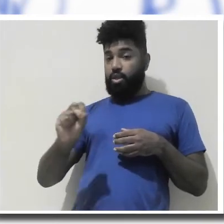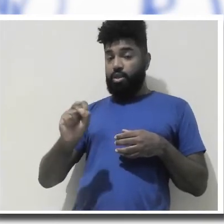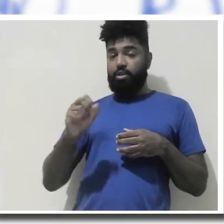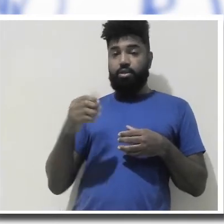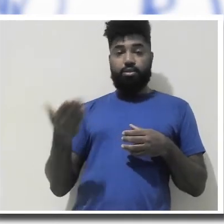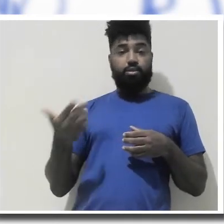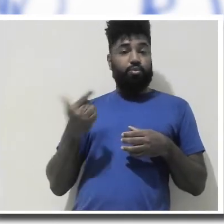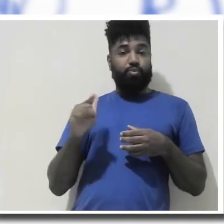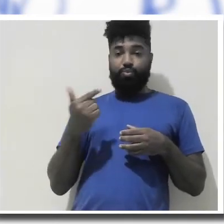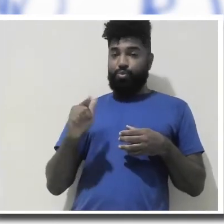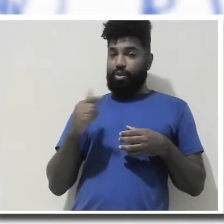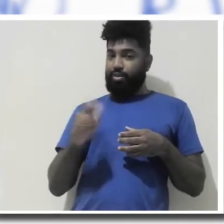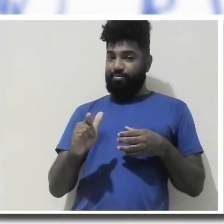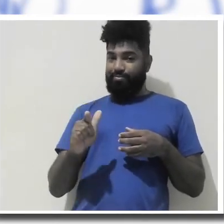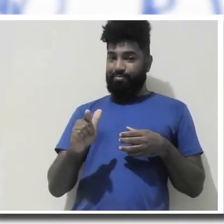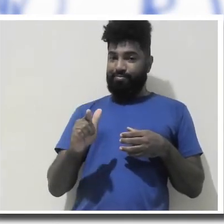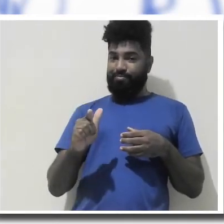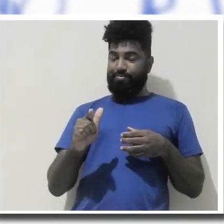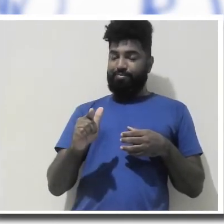E a junção